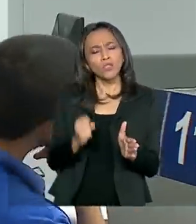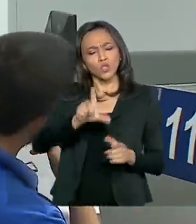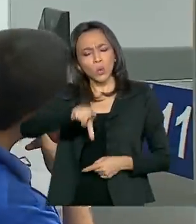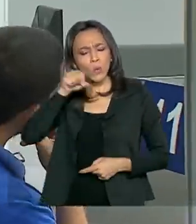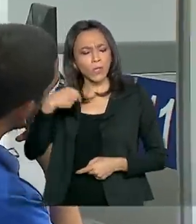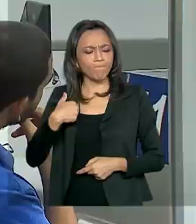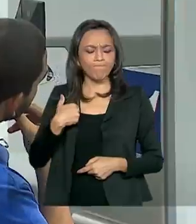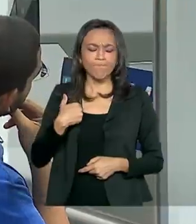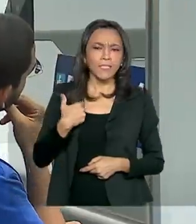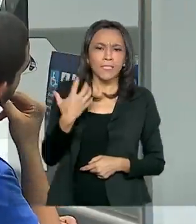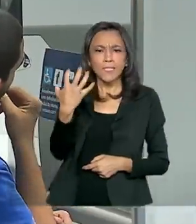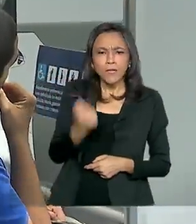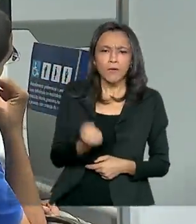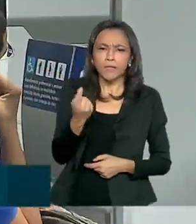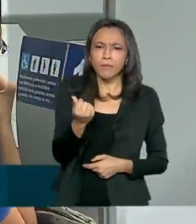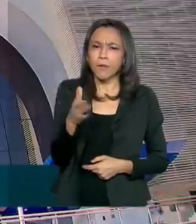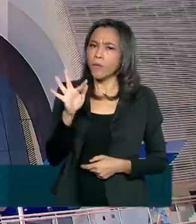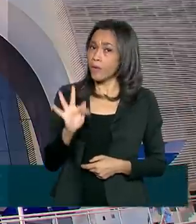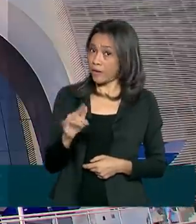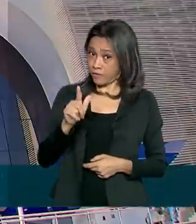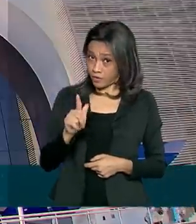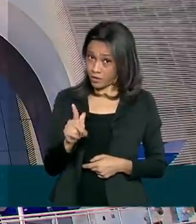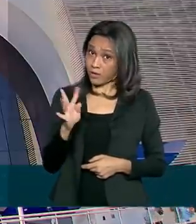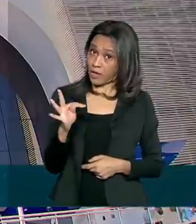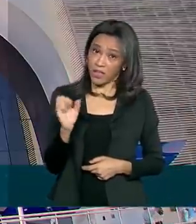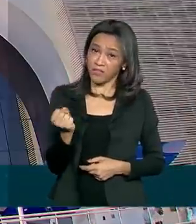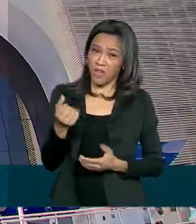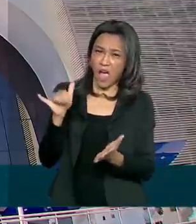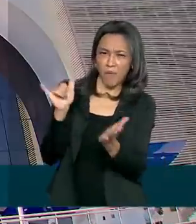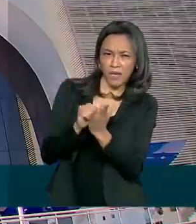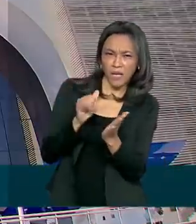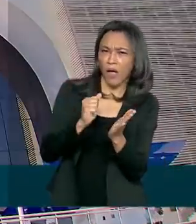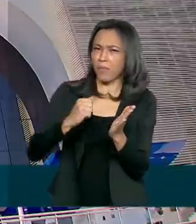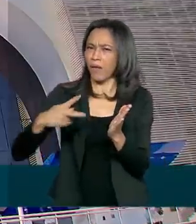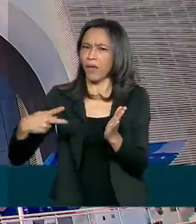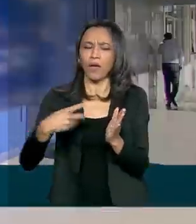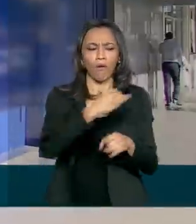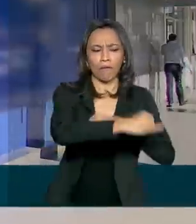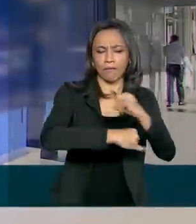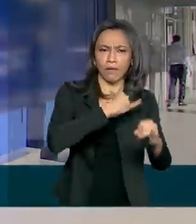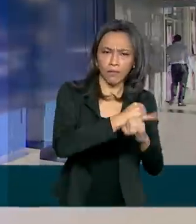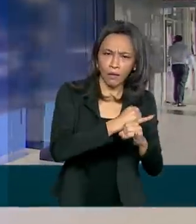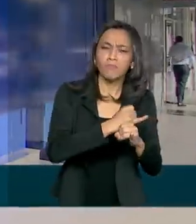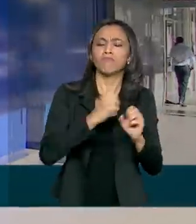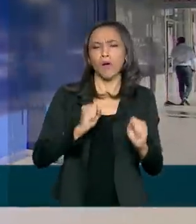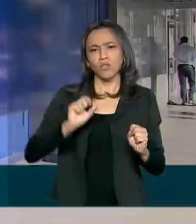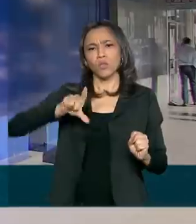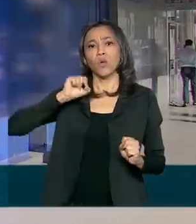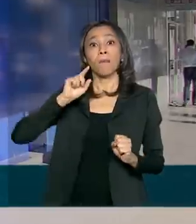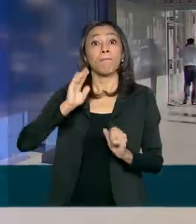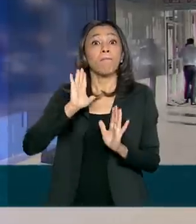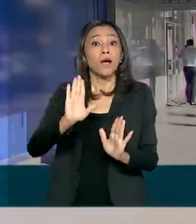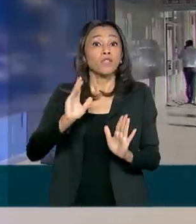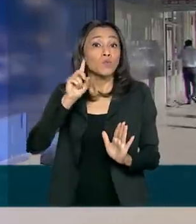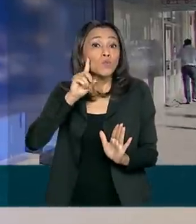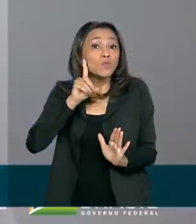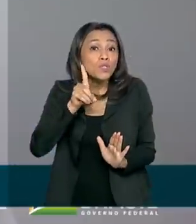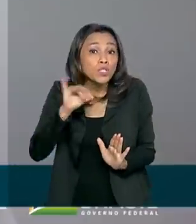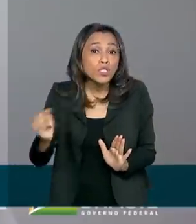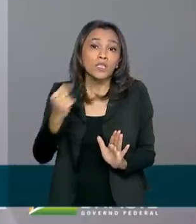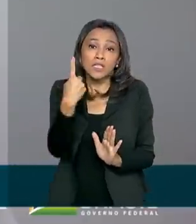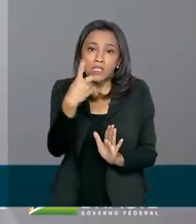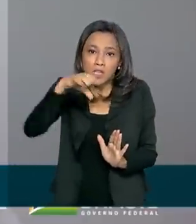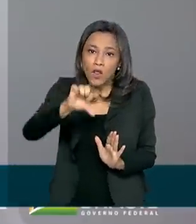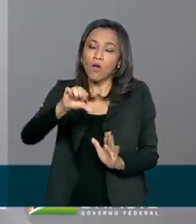receber o recurso do FGTS por aplicativo ou pela internet a partir do dia 19 de junho.